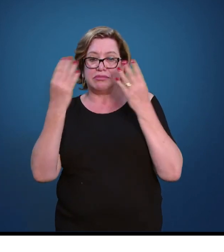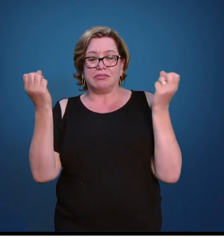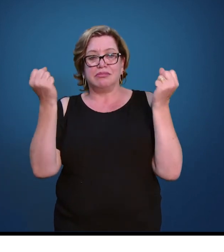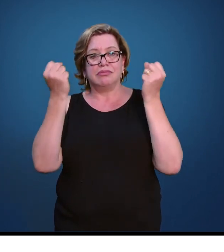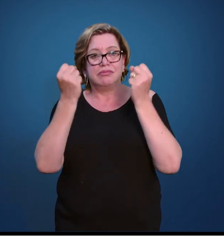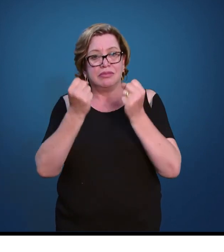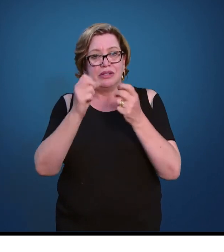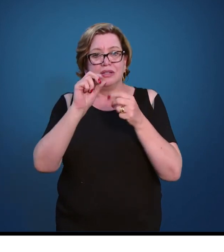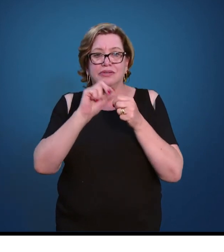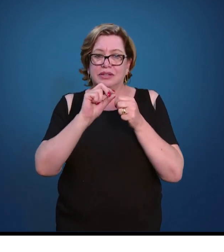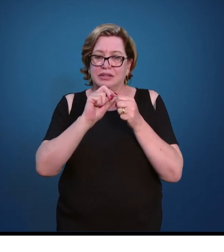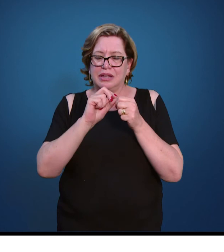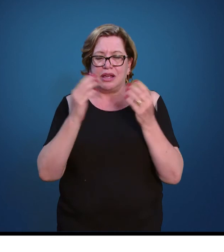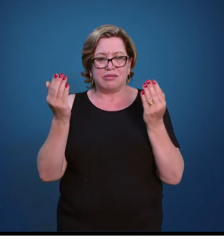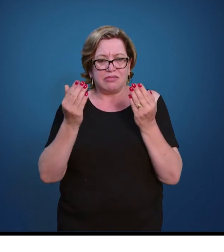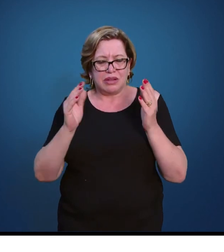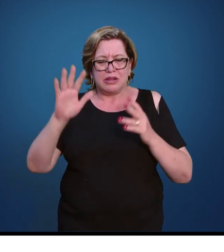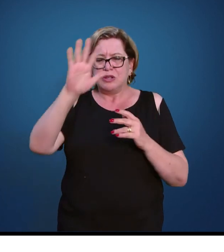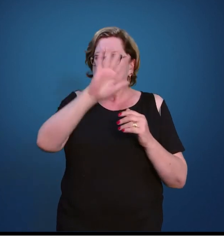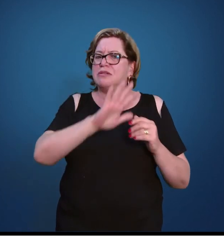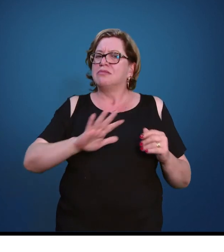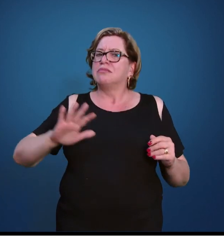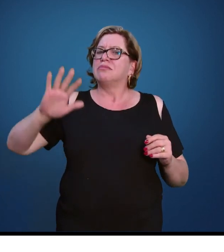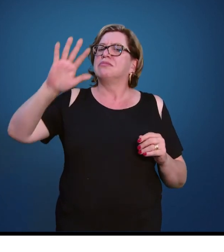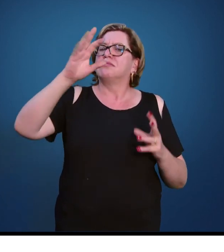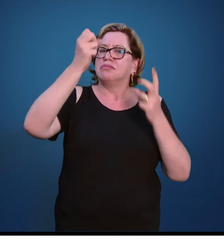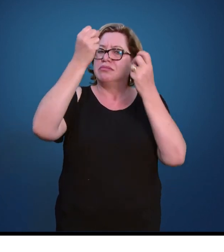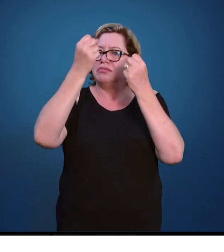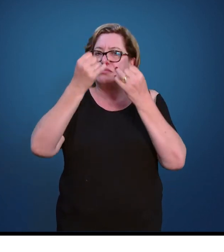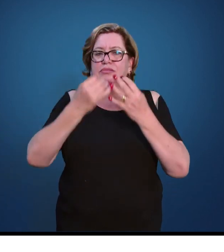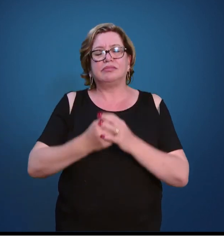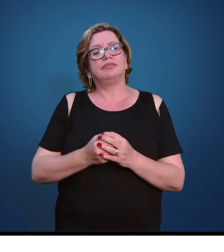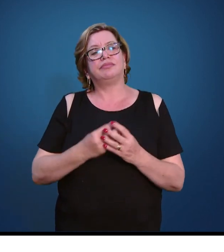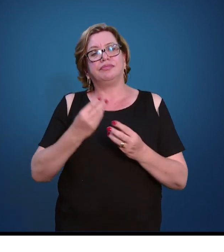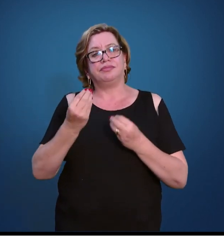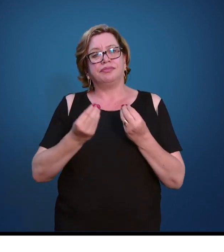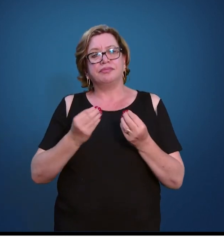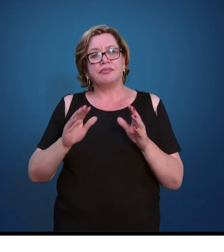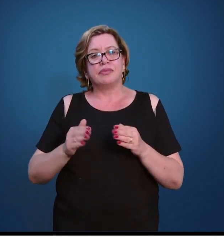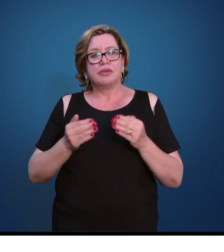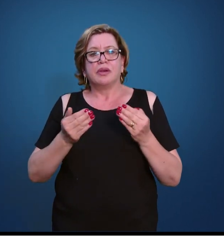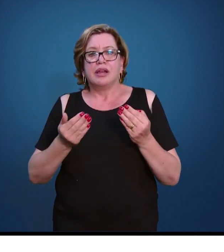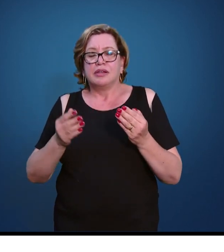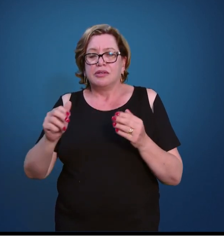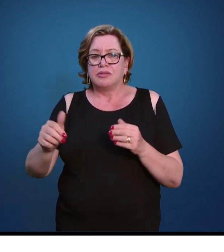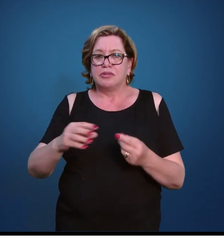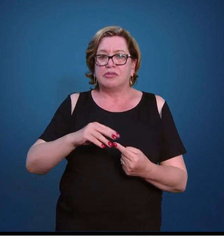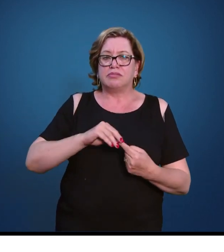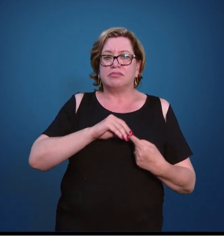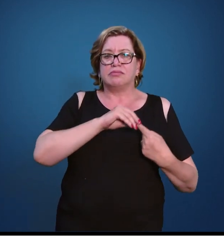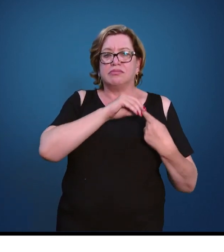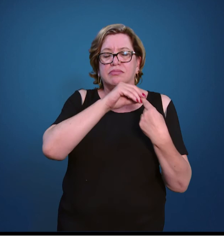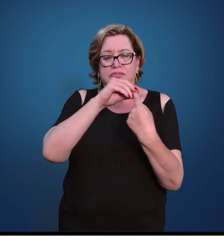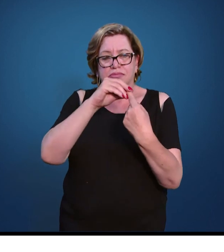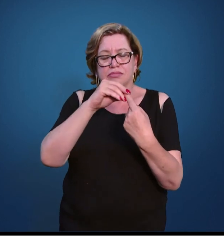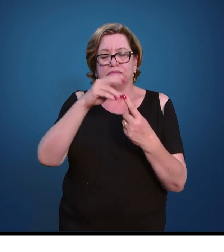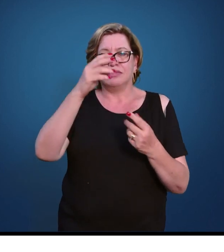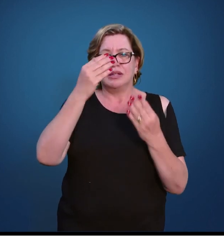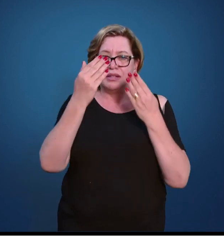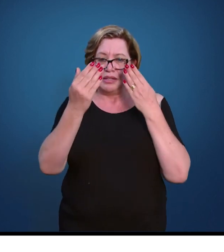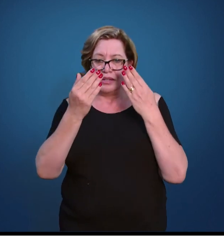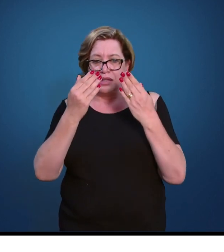fazer. Aqui é apenas um aspecto geral sobre elas, né, sobre quais os principais tópicos de